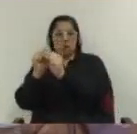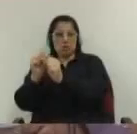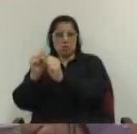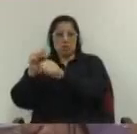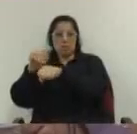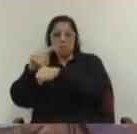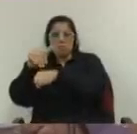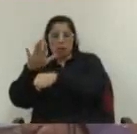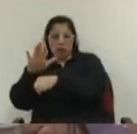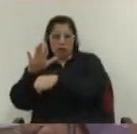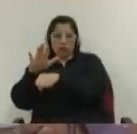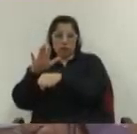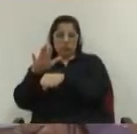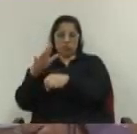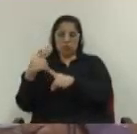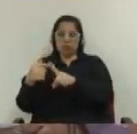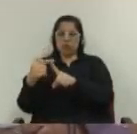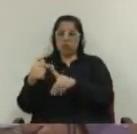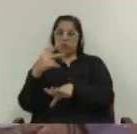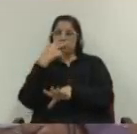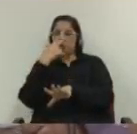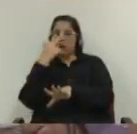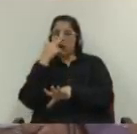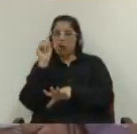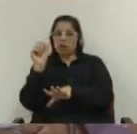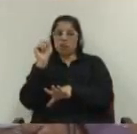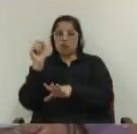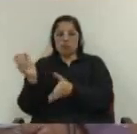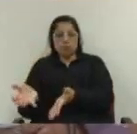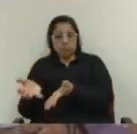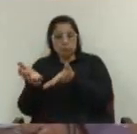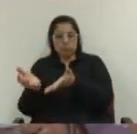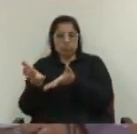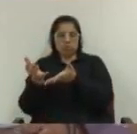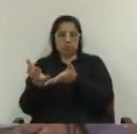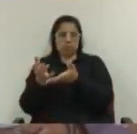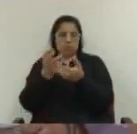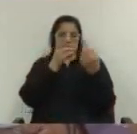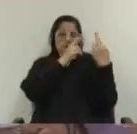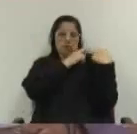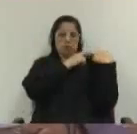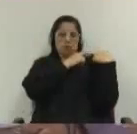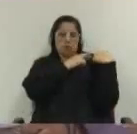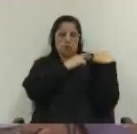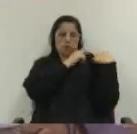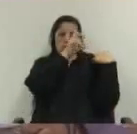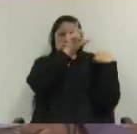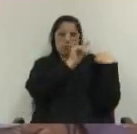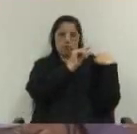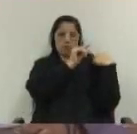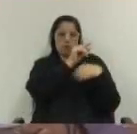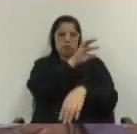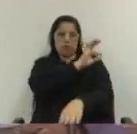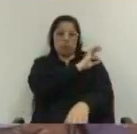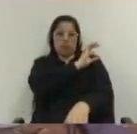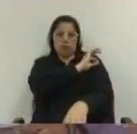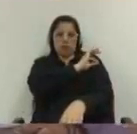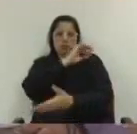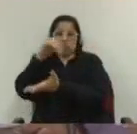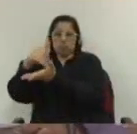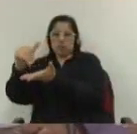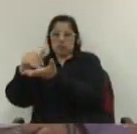que figura claramente a intenção do prefeito em se eximir de suas atribuições e responsabilidades, pois